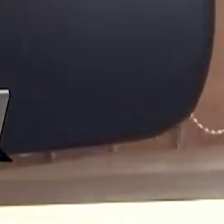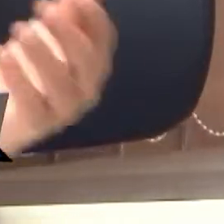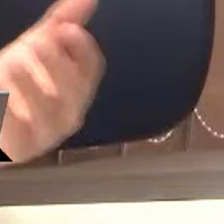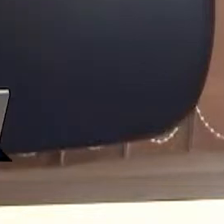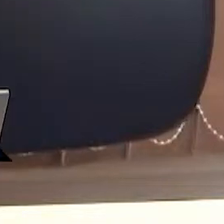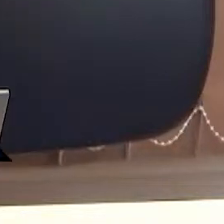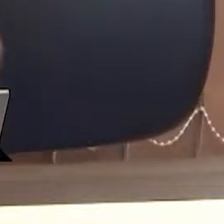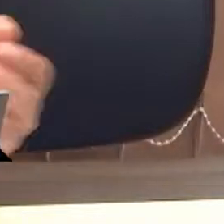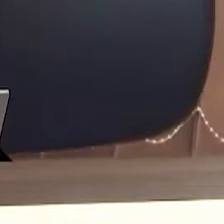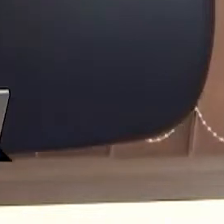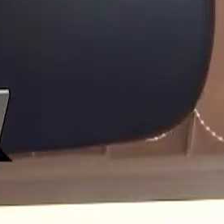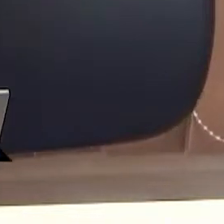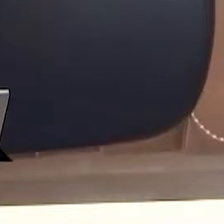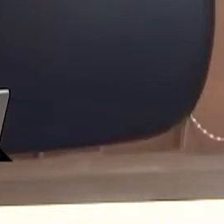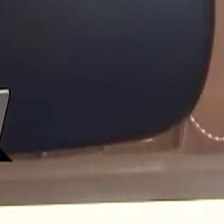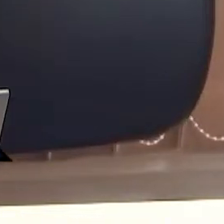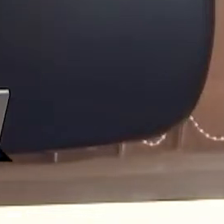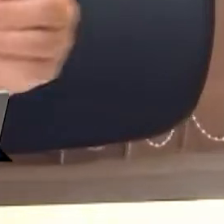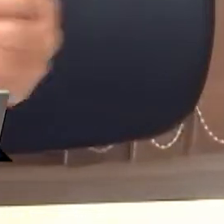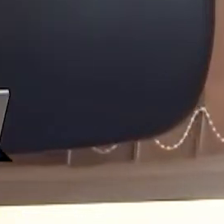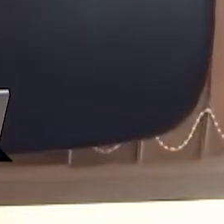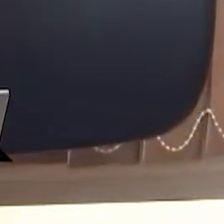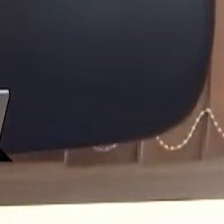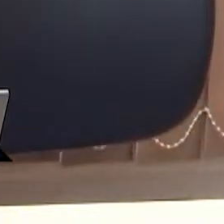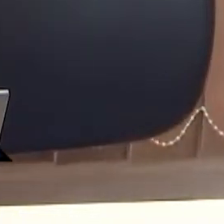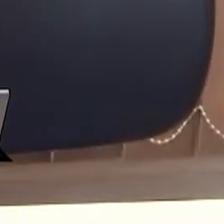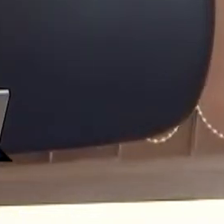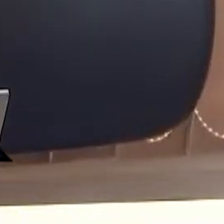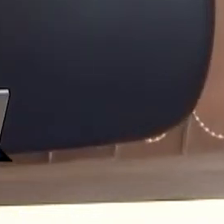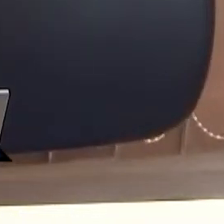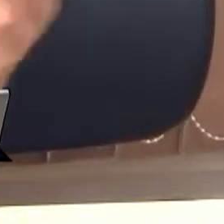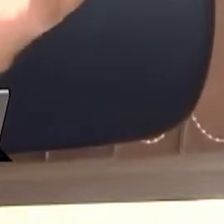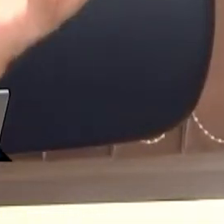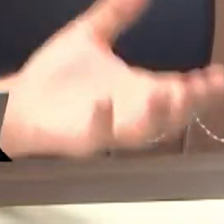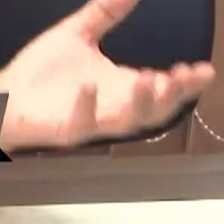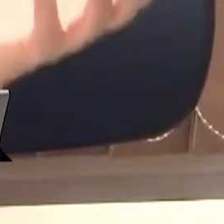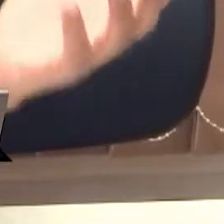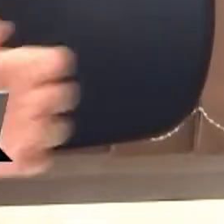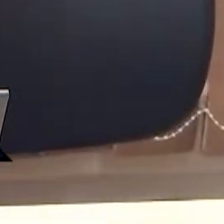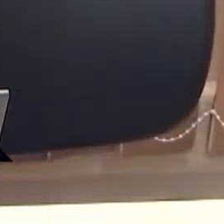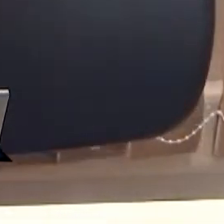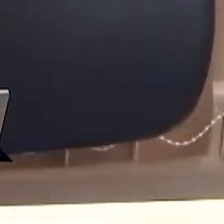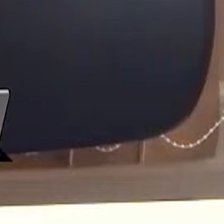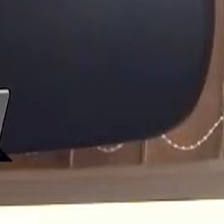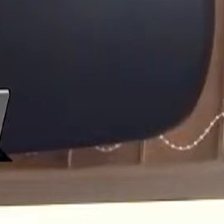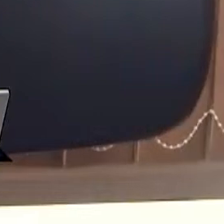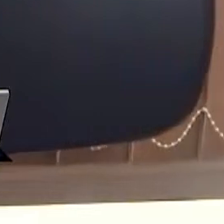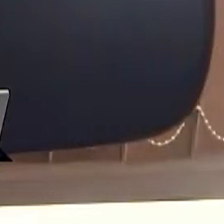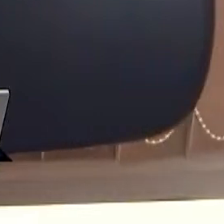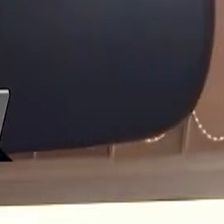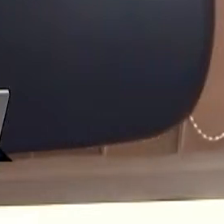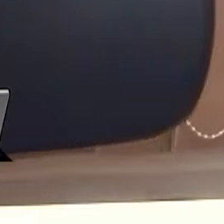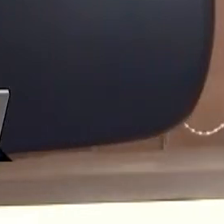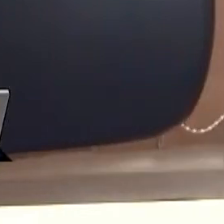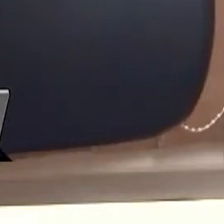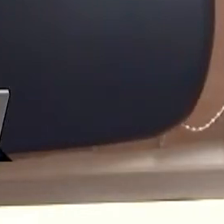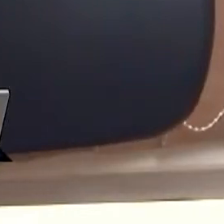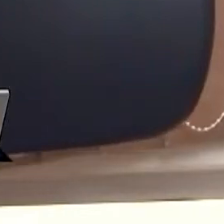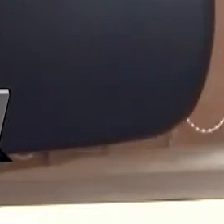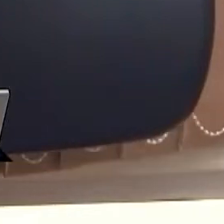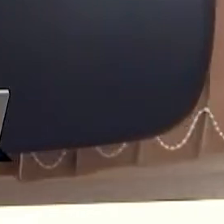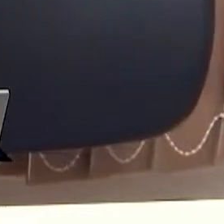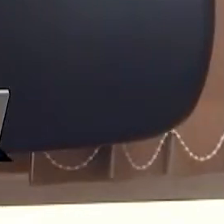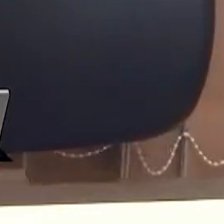uma interação, uma conversa, uma organização comum de serviços entre as duas